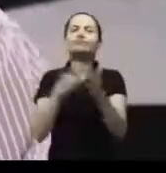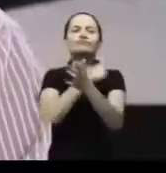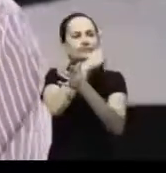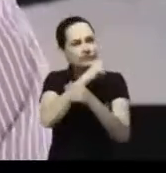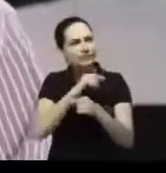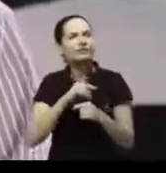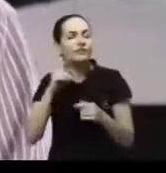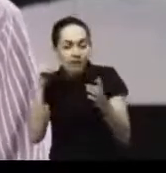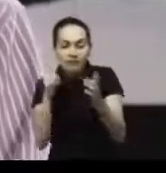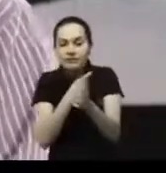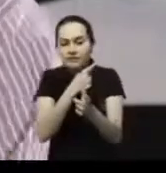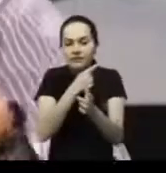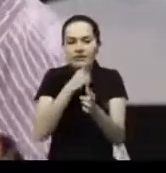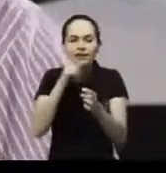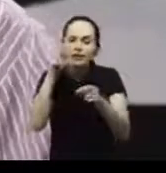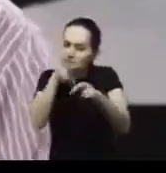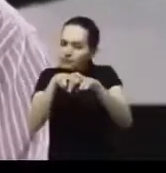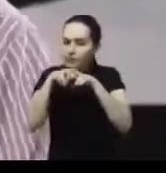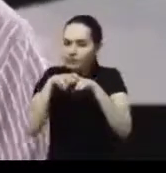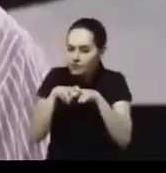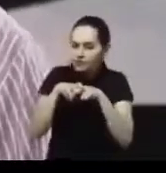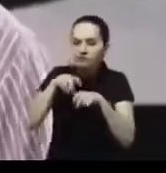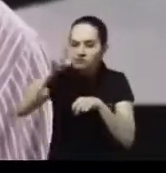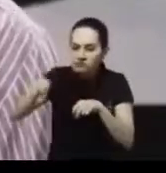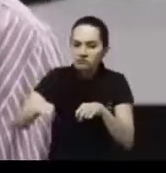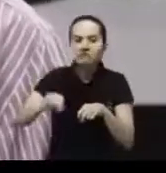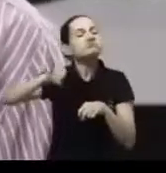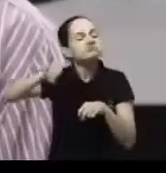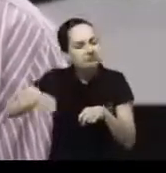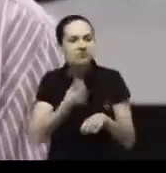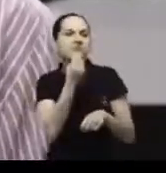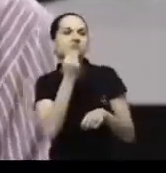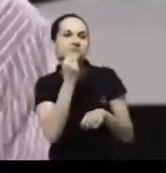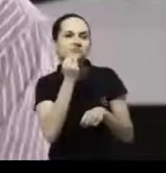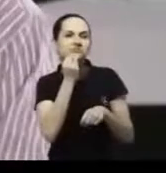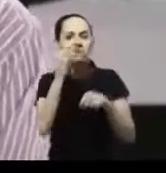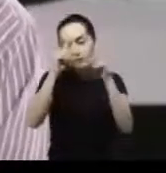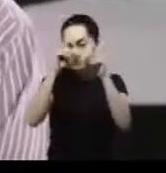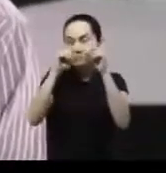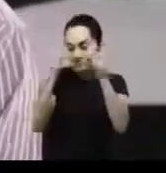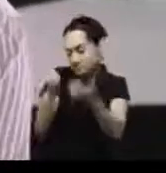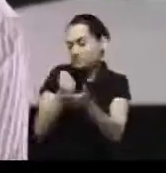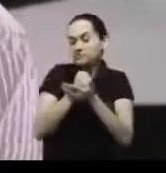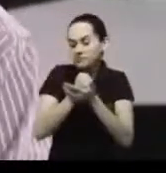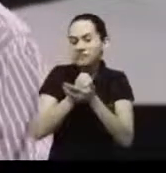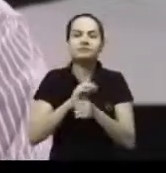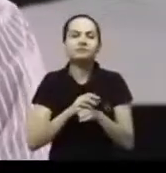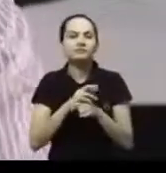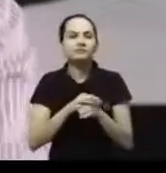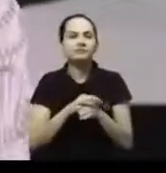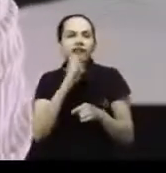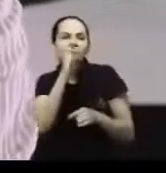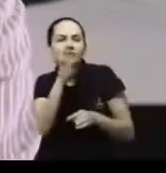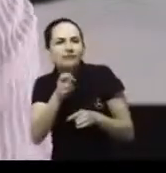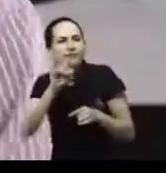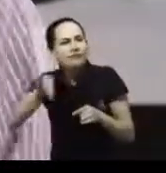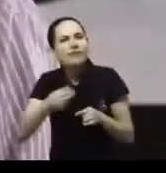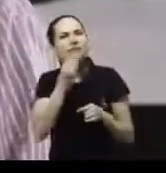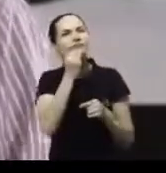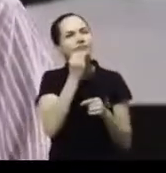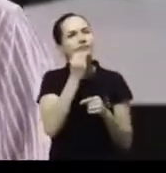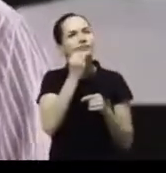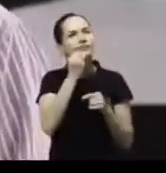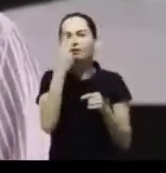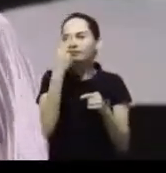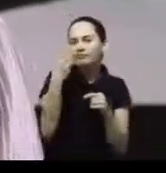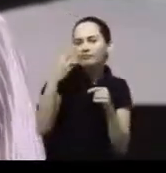naquilo que eu fazia graças a oportunidade que eu tive aqui dentro então realização e oportunidades são duas coisas